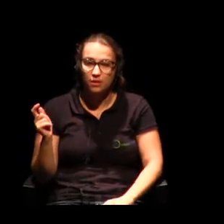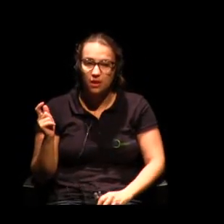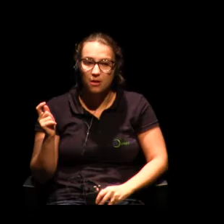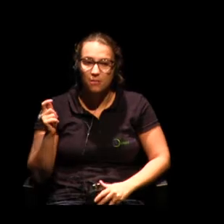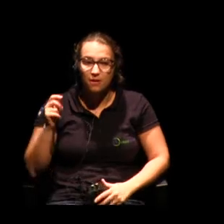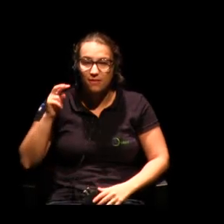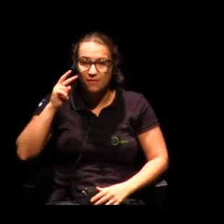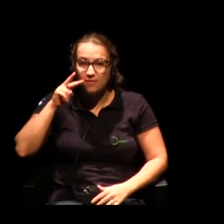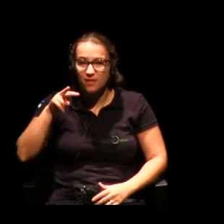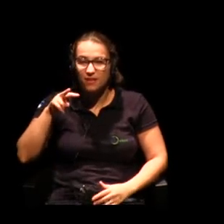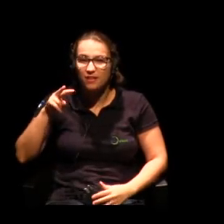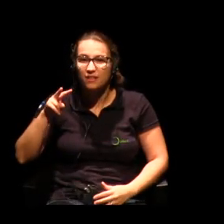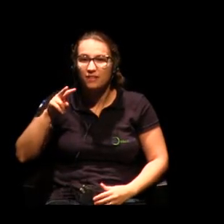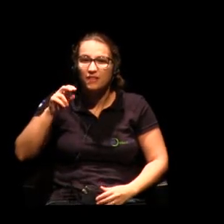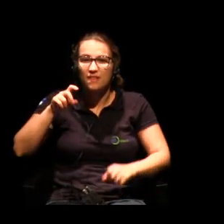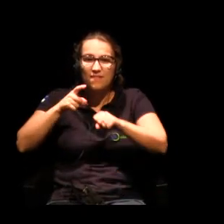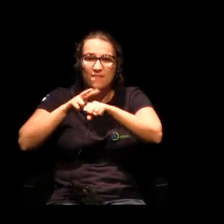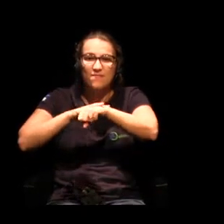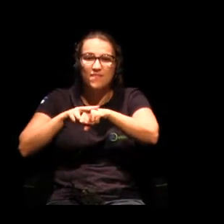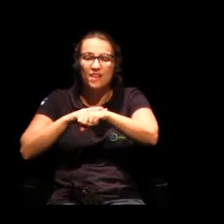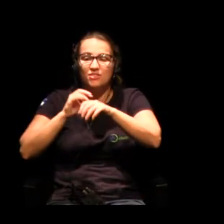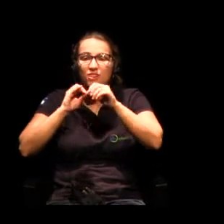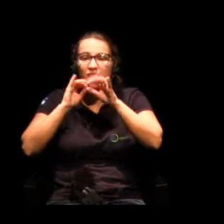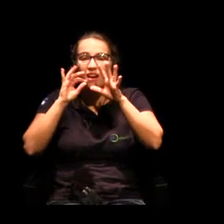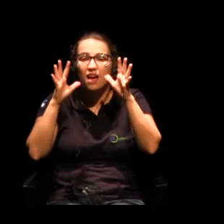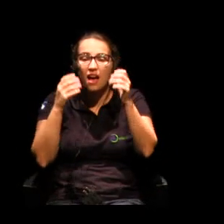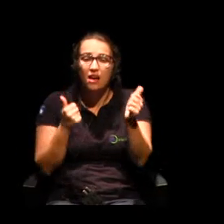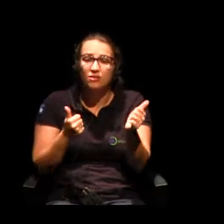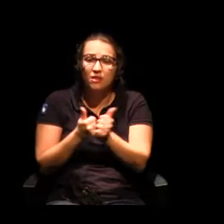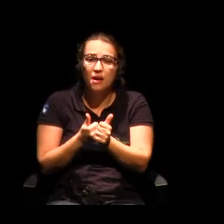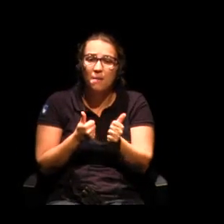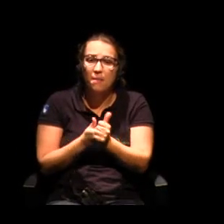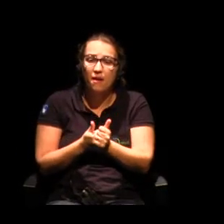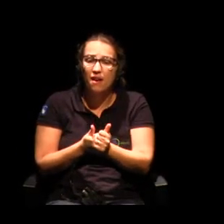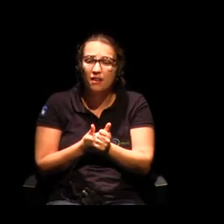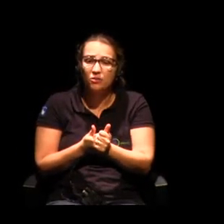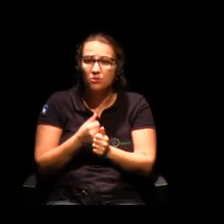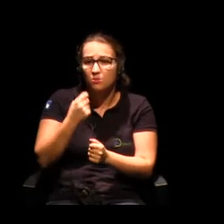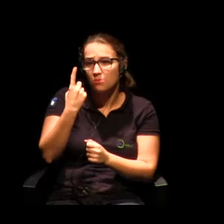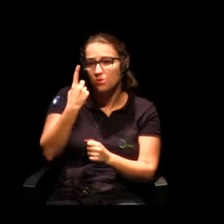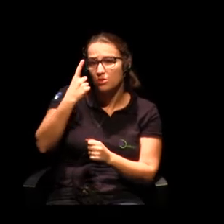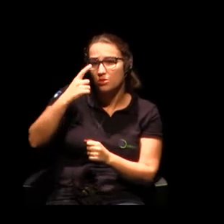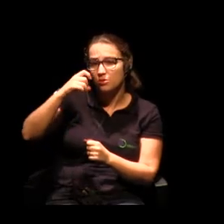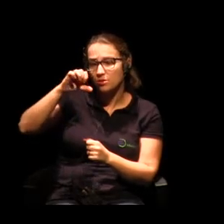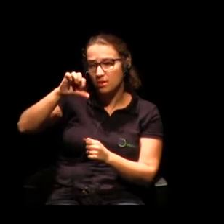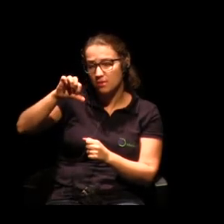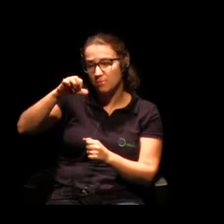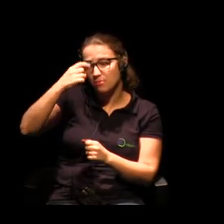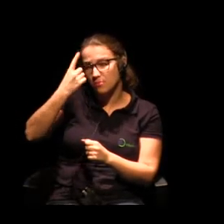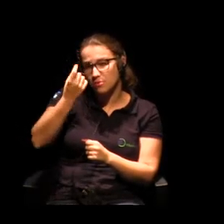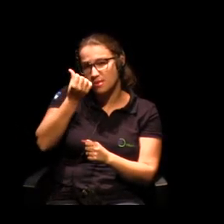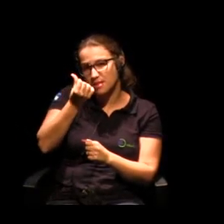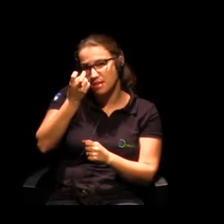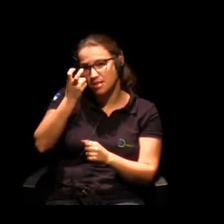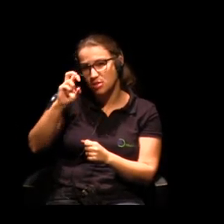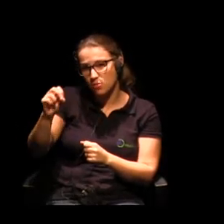hidrológico, podemos ver que o verde claro está muito próximo daquele mapa